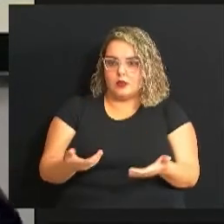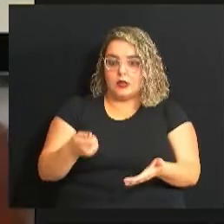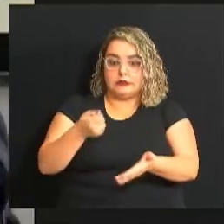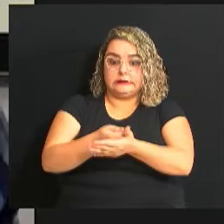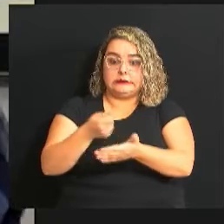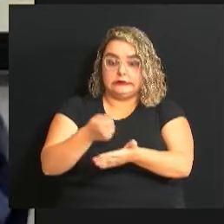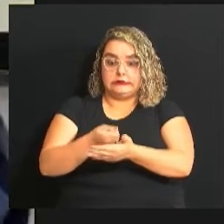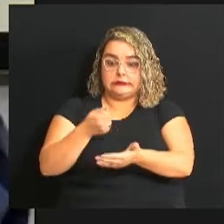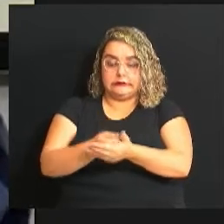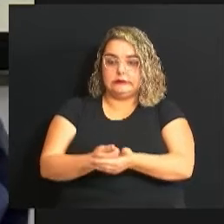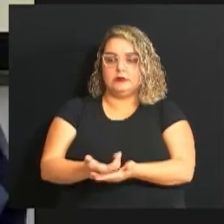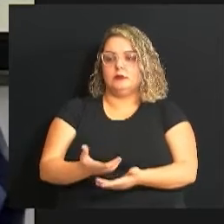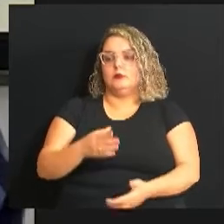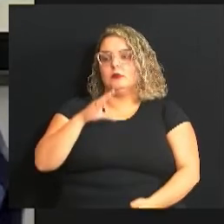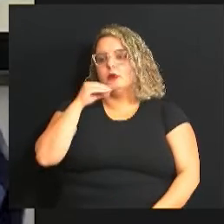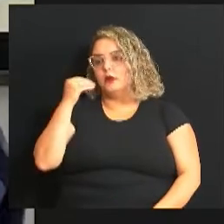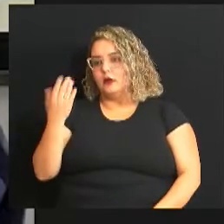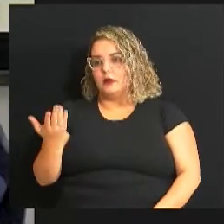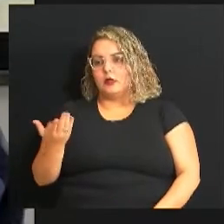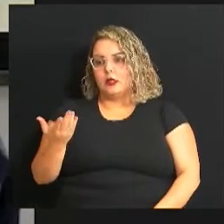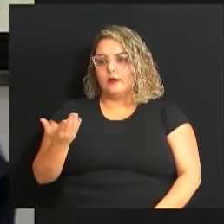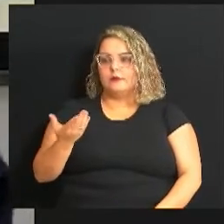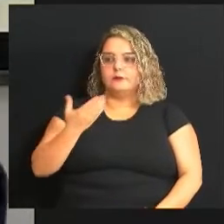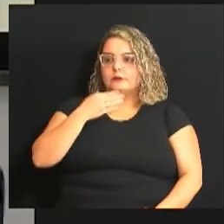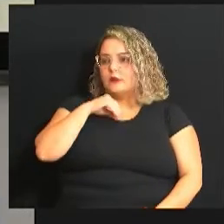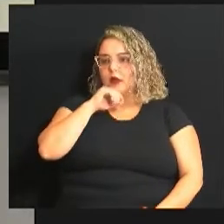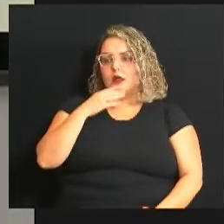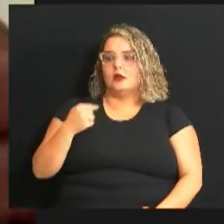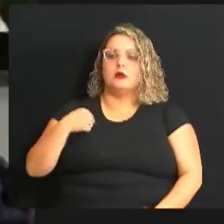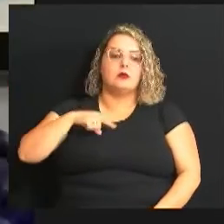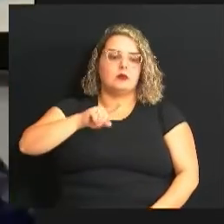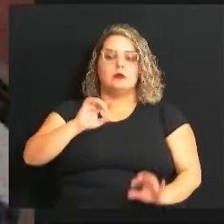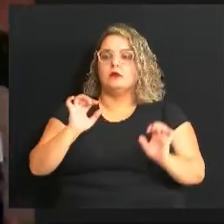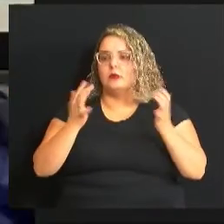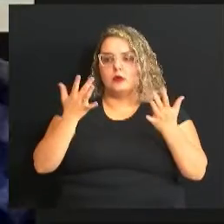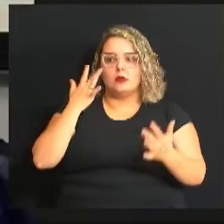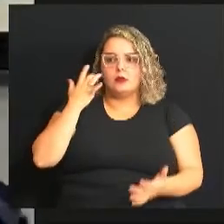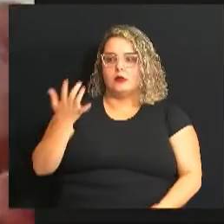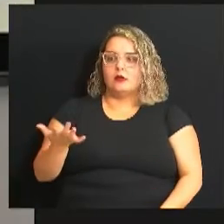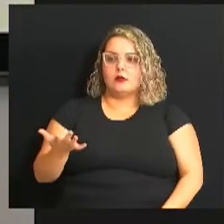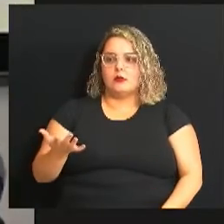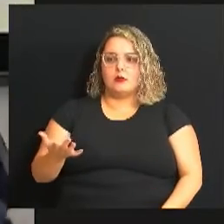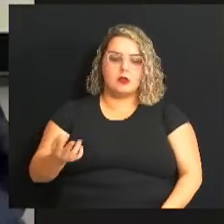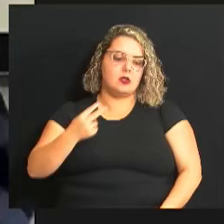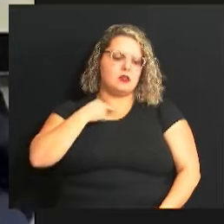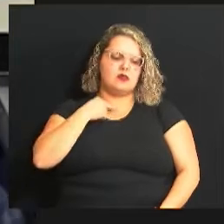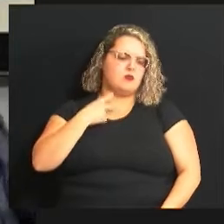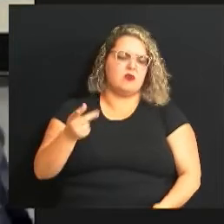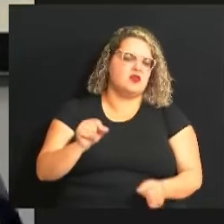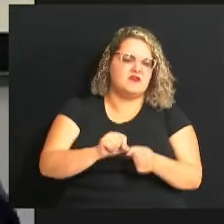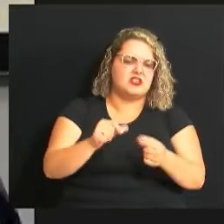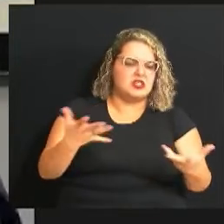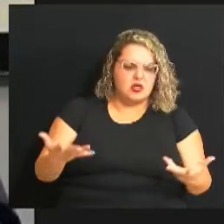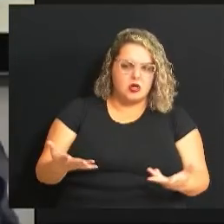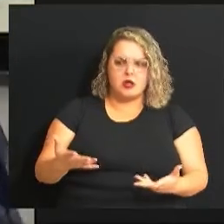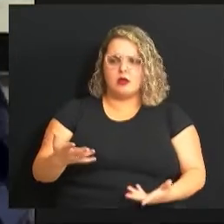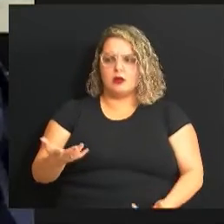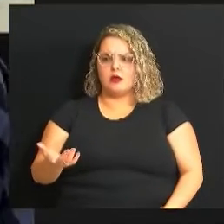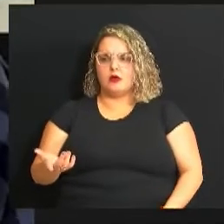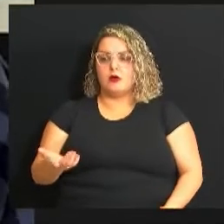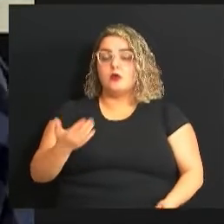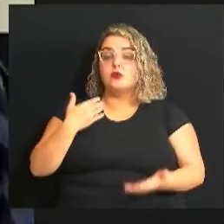adolescente, pode falar, pai, sei lá, eu vou numa festa amanhã, mas que idiotice, você não pode fazer isso. O diálogo aberto